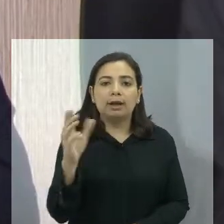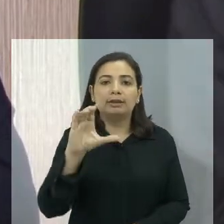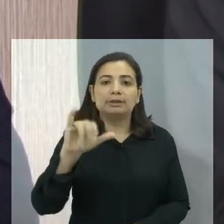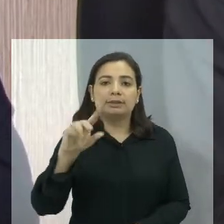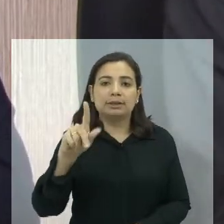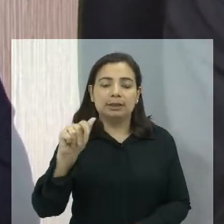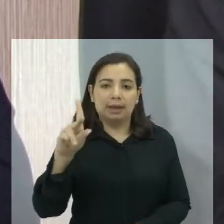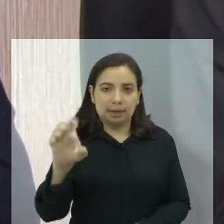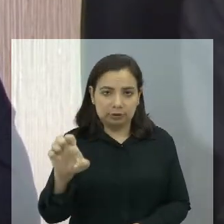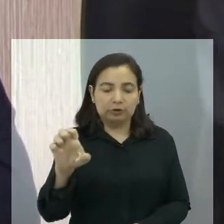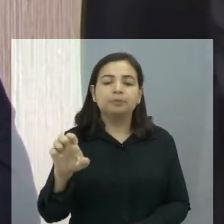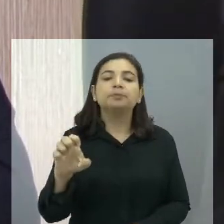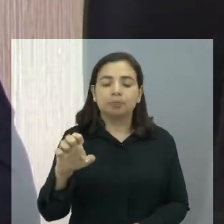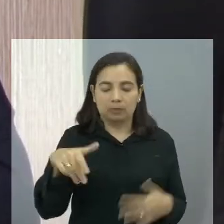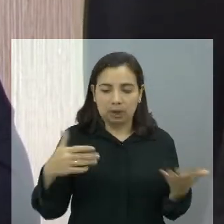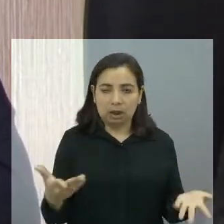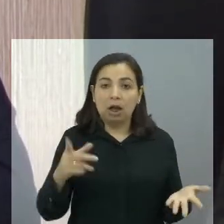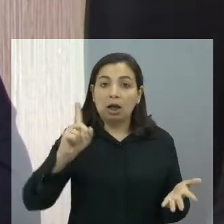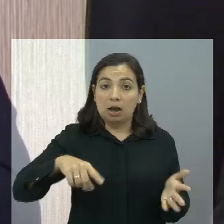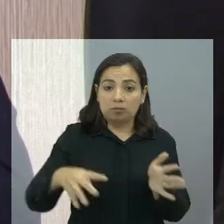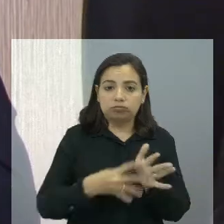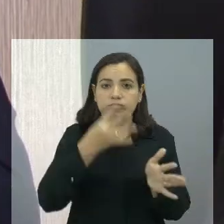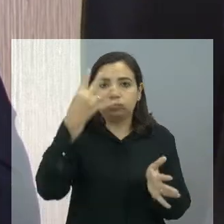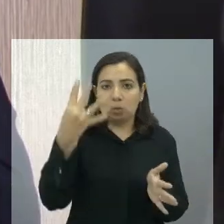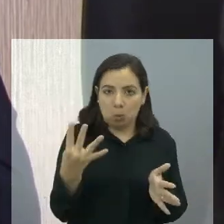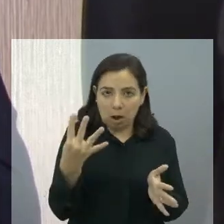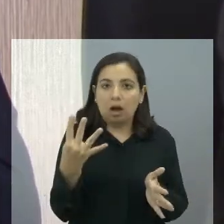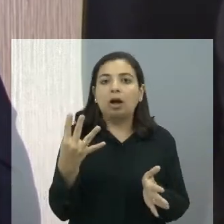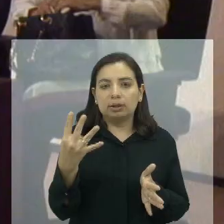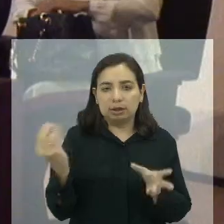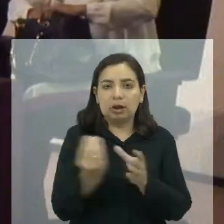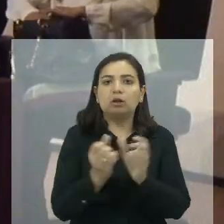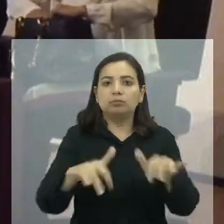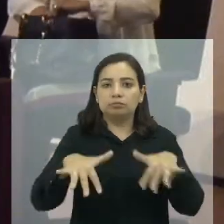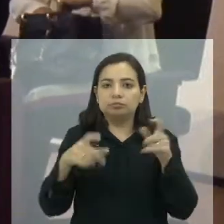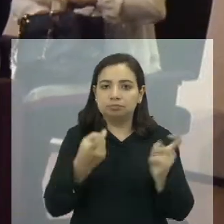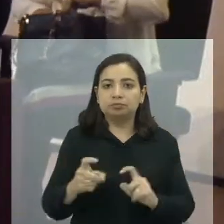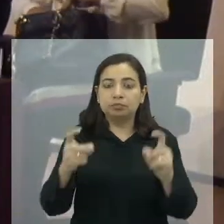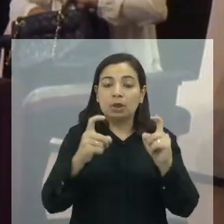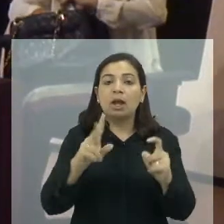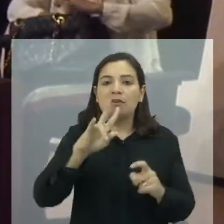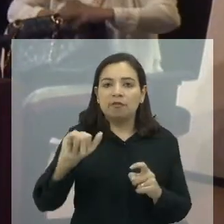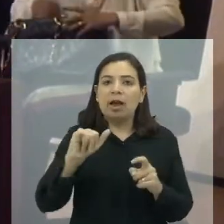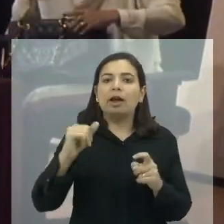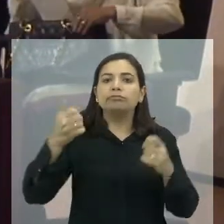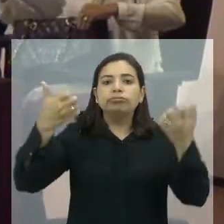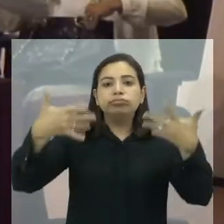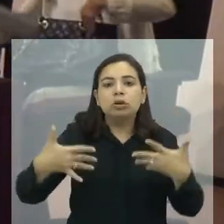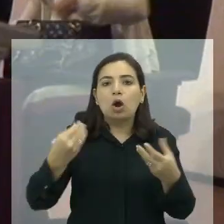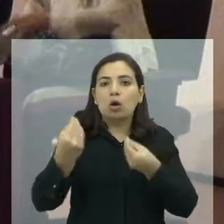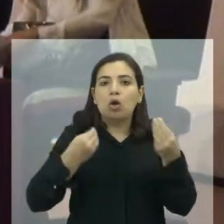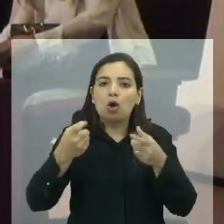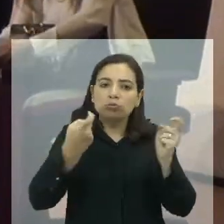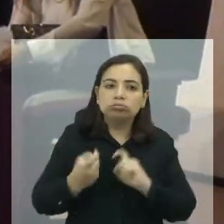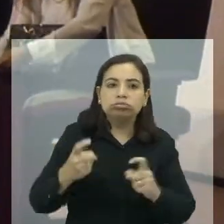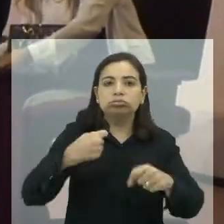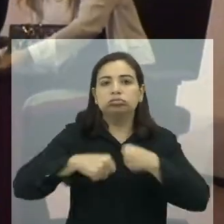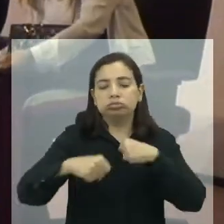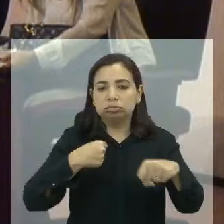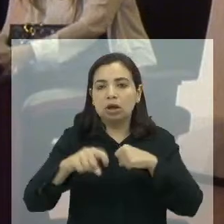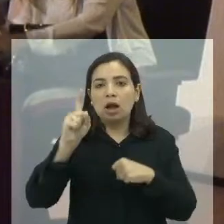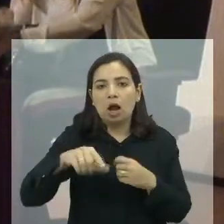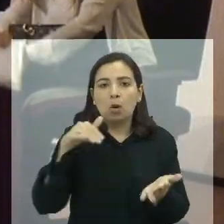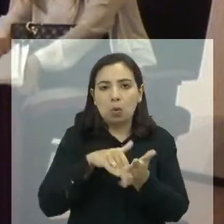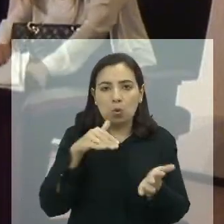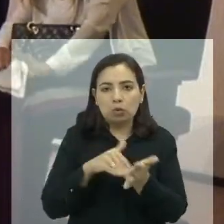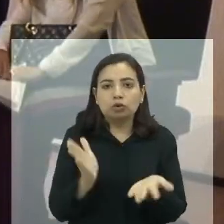Esta é a quarta audiência pública que tratará do último livro deste código. Eu quero registrar aqui meu